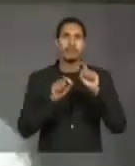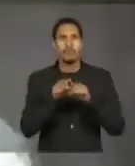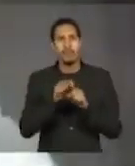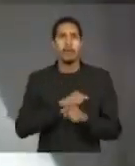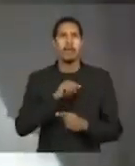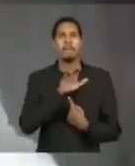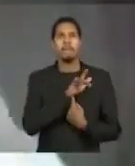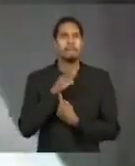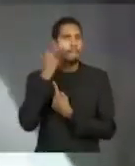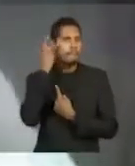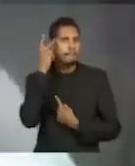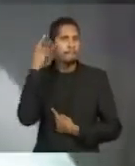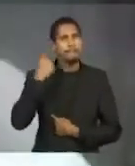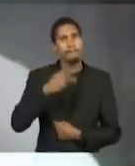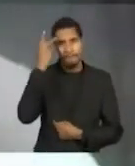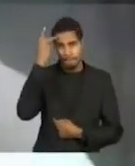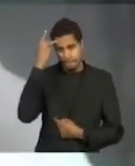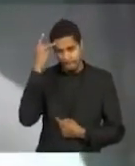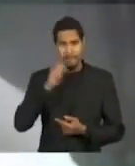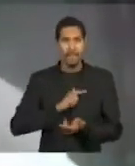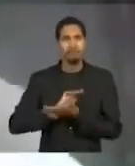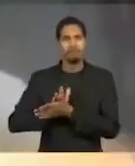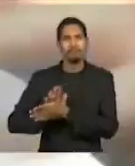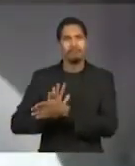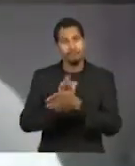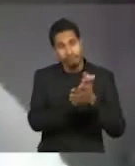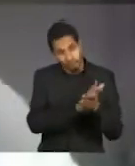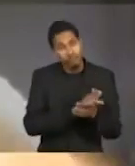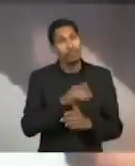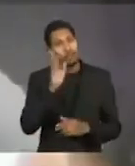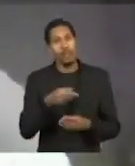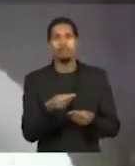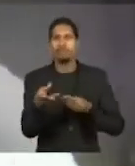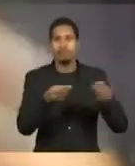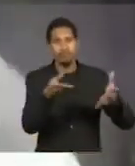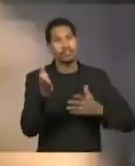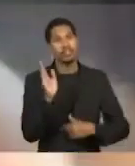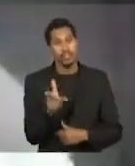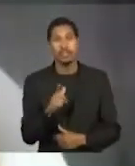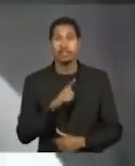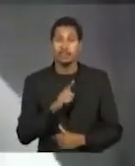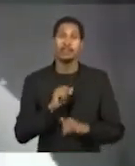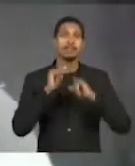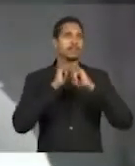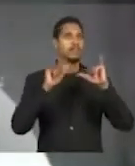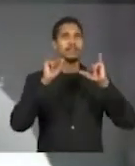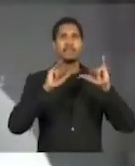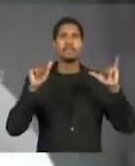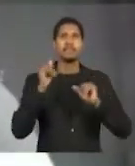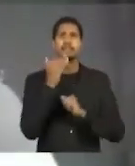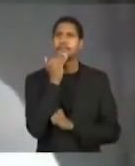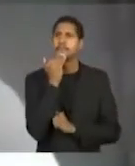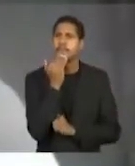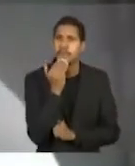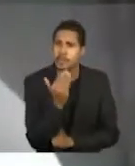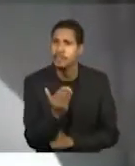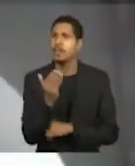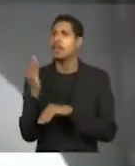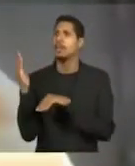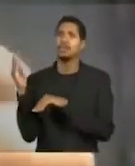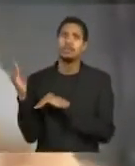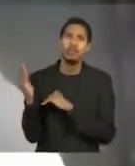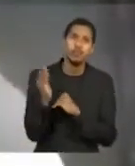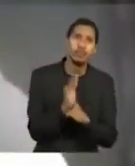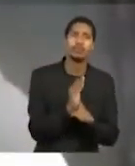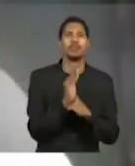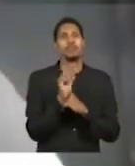Mata Atlântica na cidade de São Paulo, que nós estamos distribuindo, estamos noticiando, pedindo providências